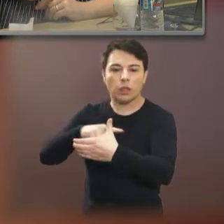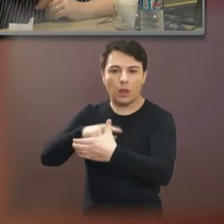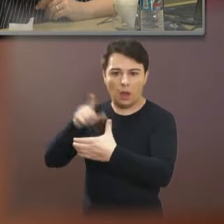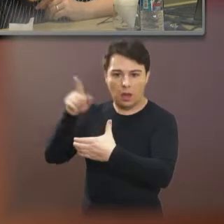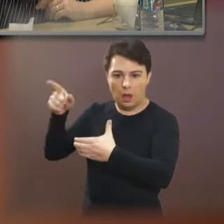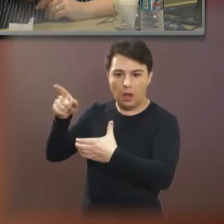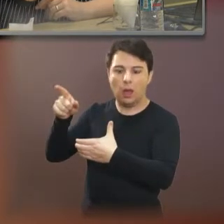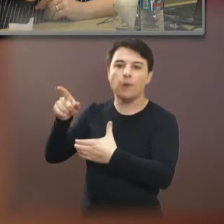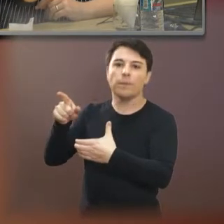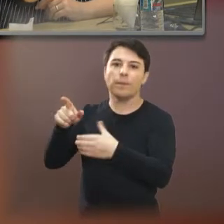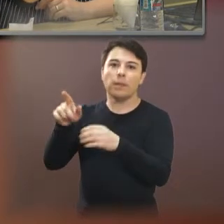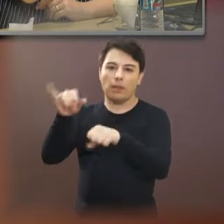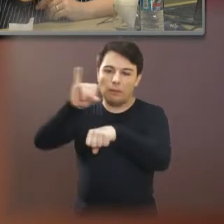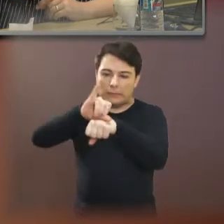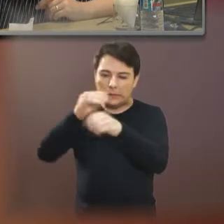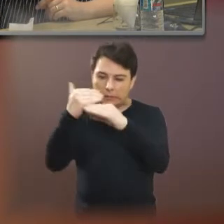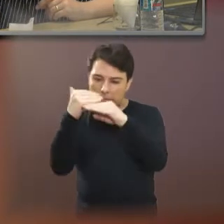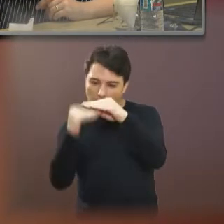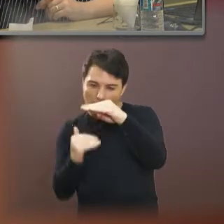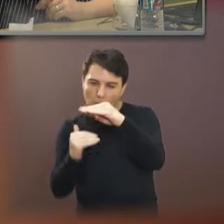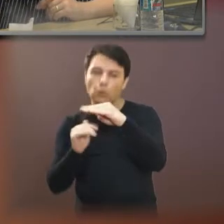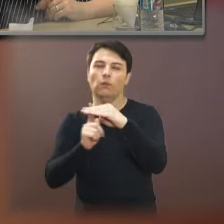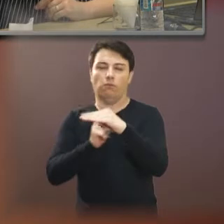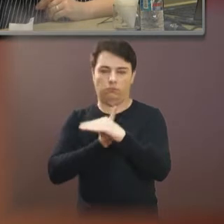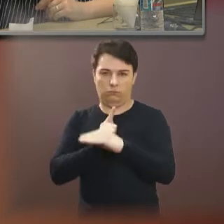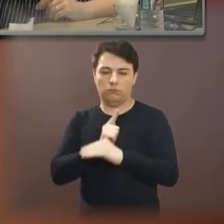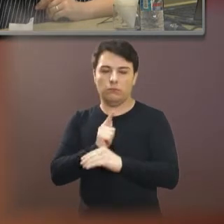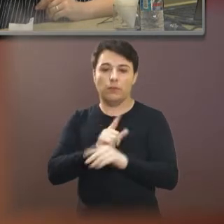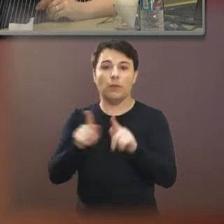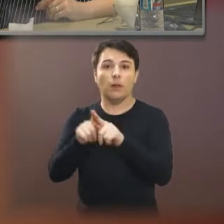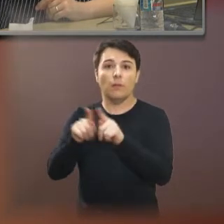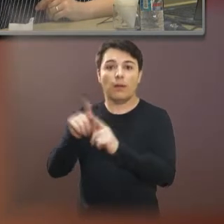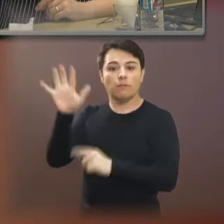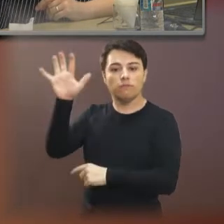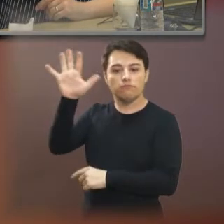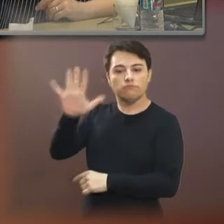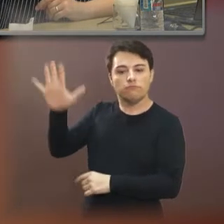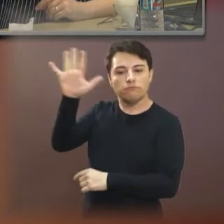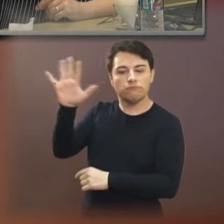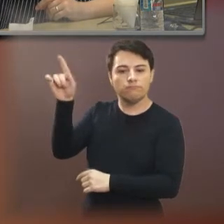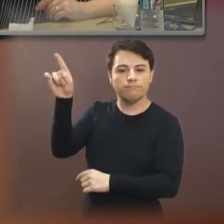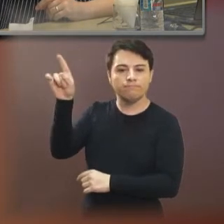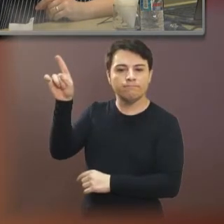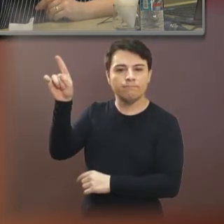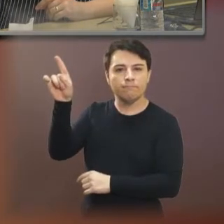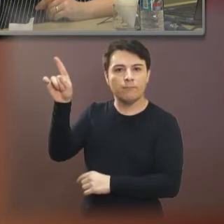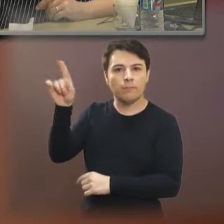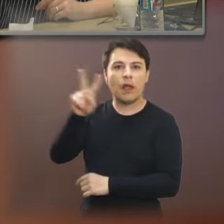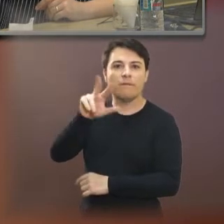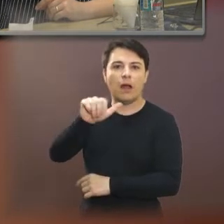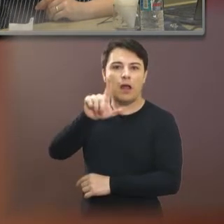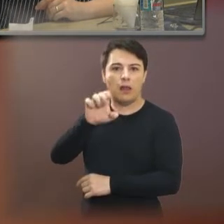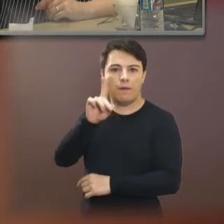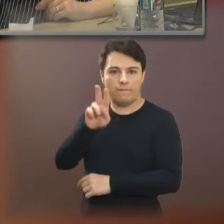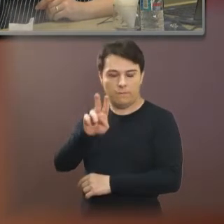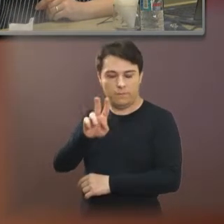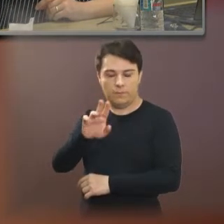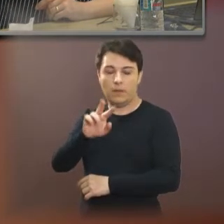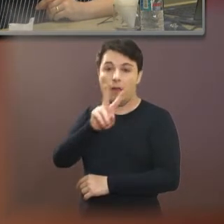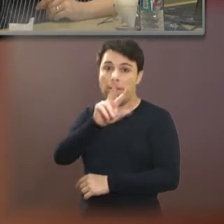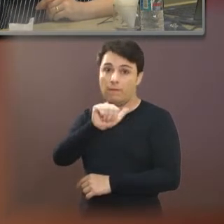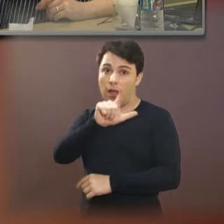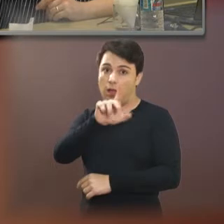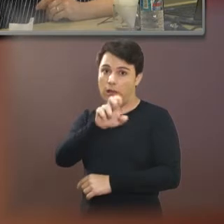na parte de baixo centralizada do mapa, a região do Vale Verde bem acima,